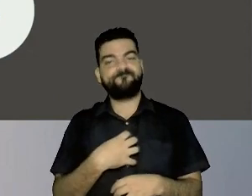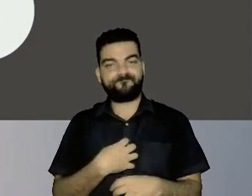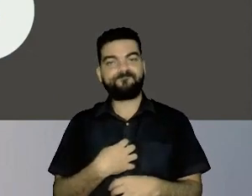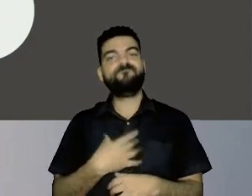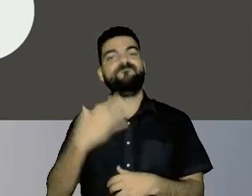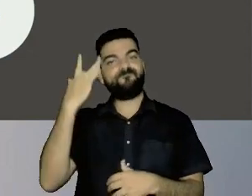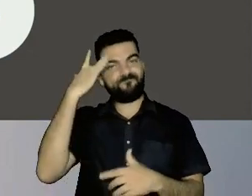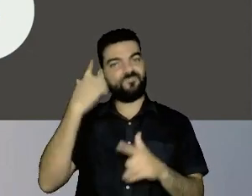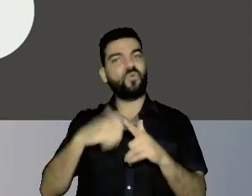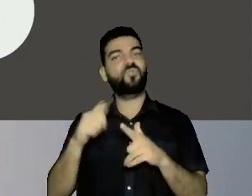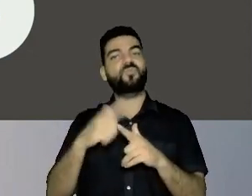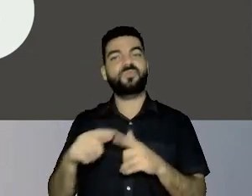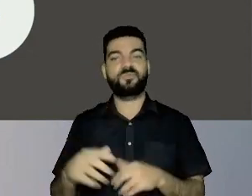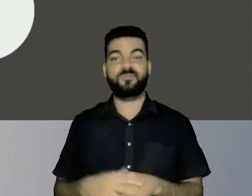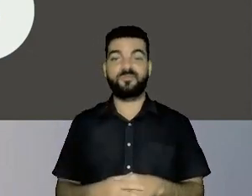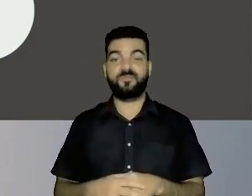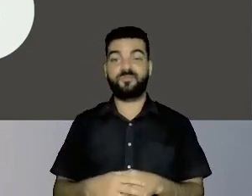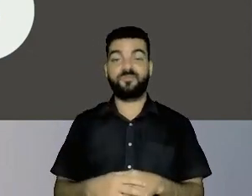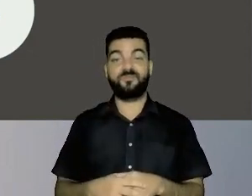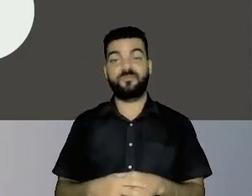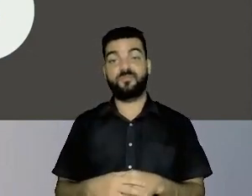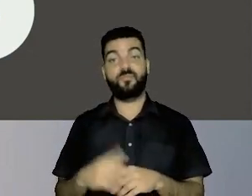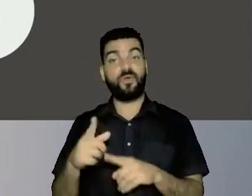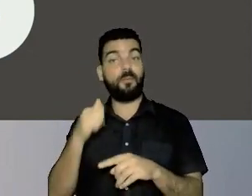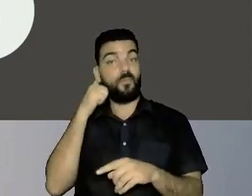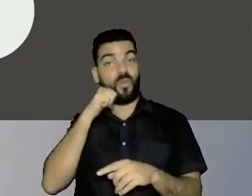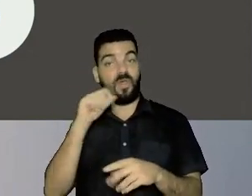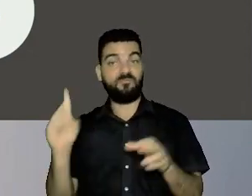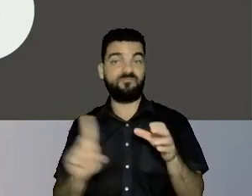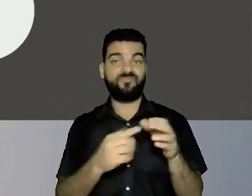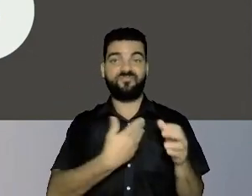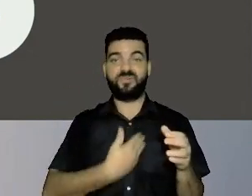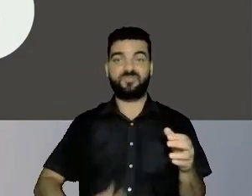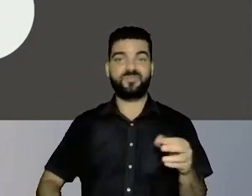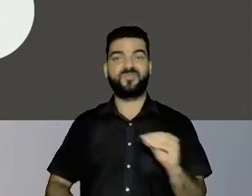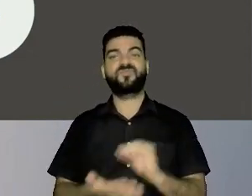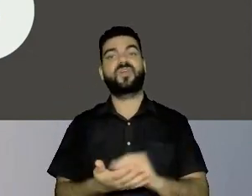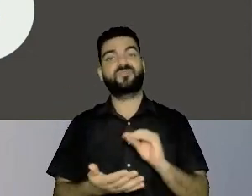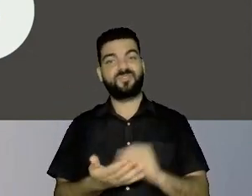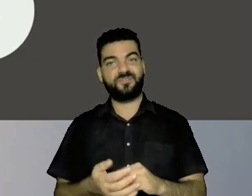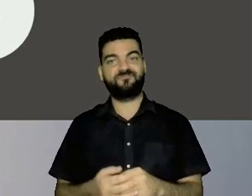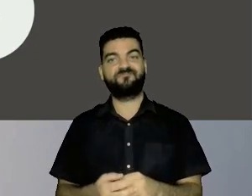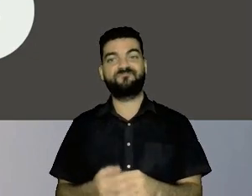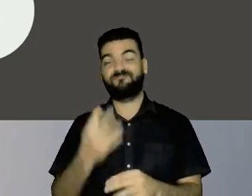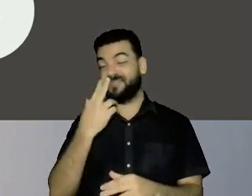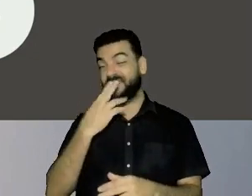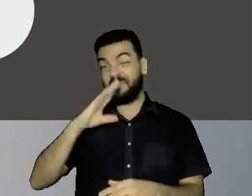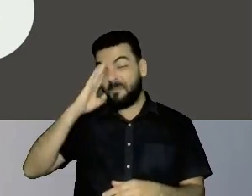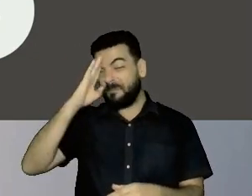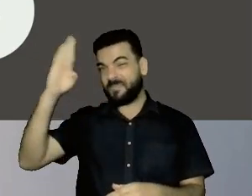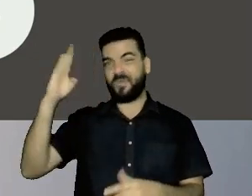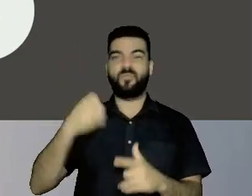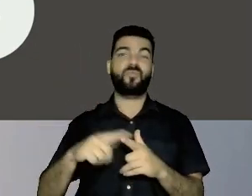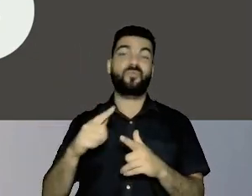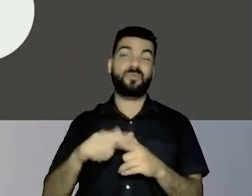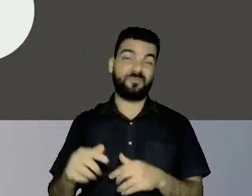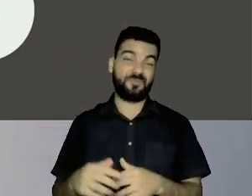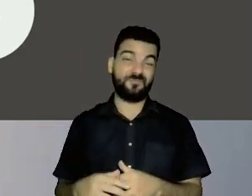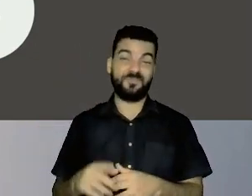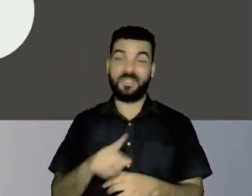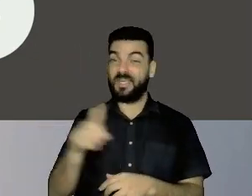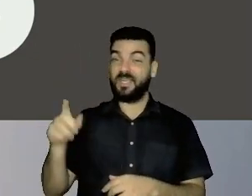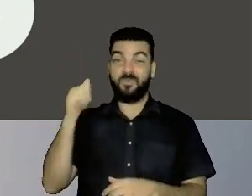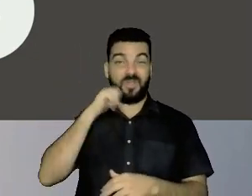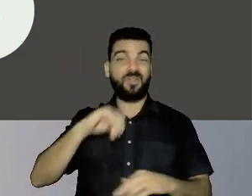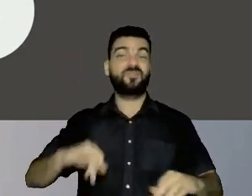a gente para o resto da vida, né? Eu vejo um pouco isso na raiz do fato da mulher não ocupar o espaço